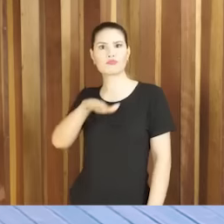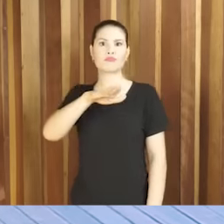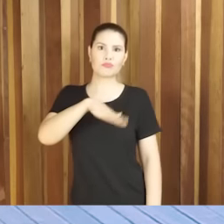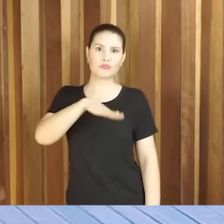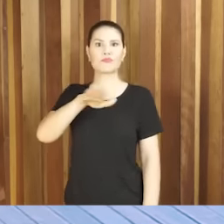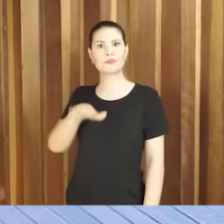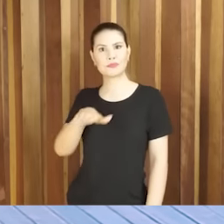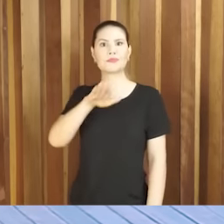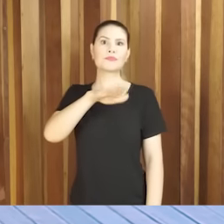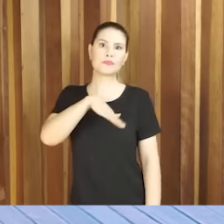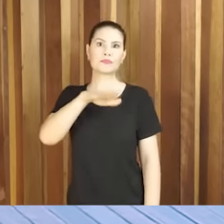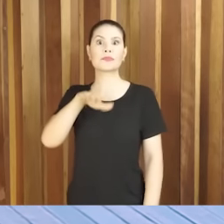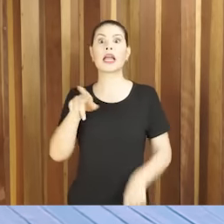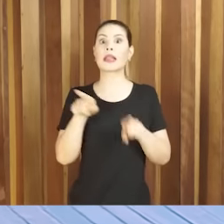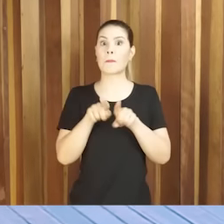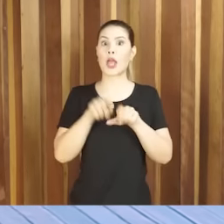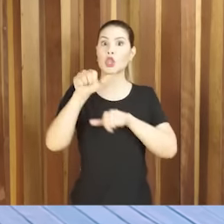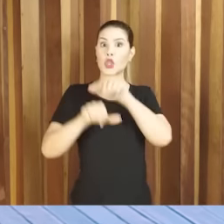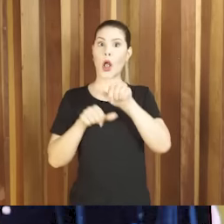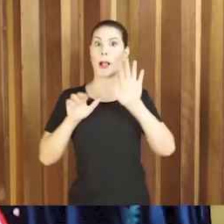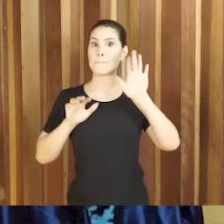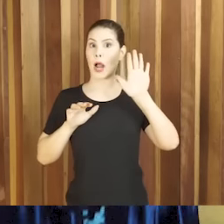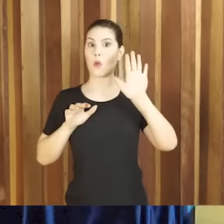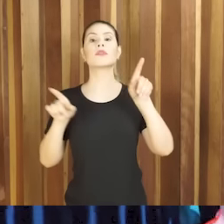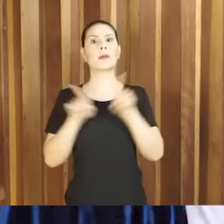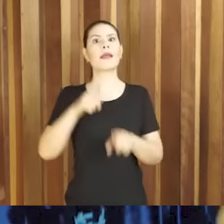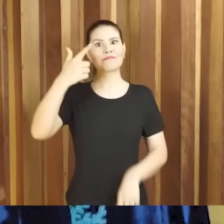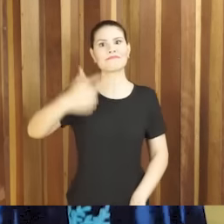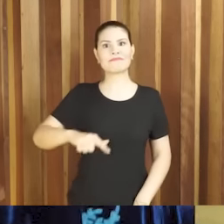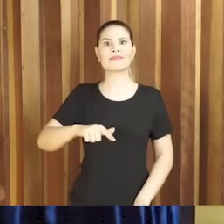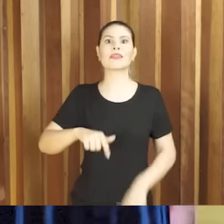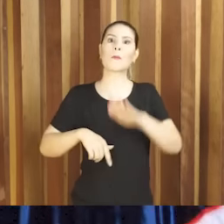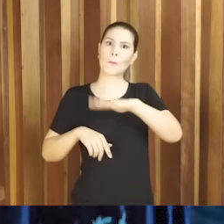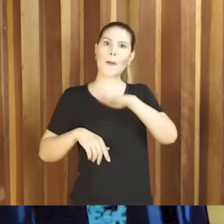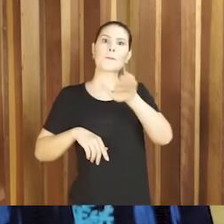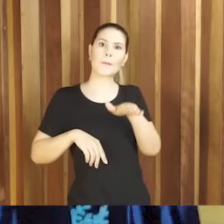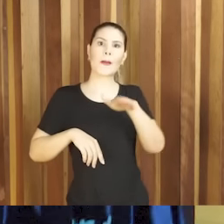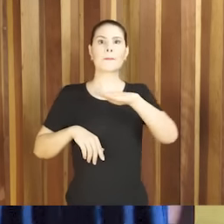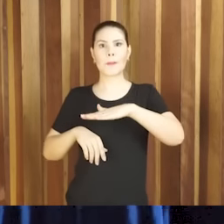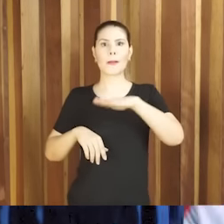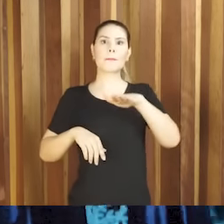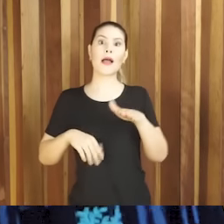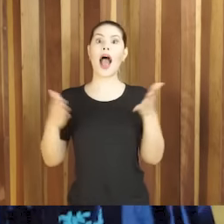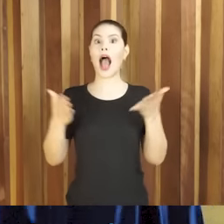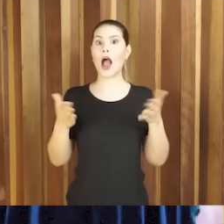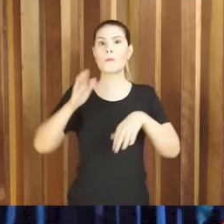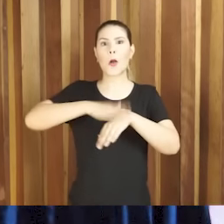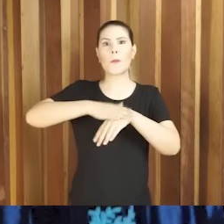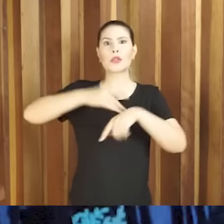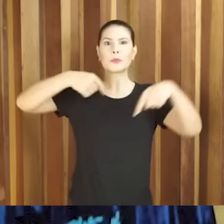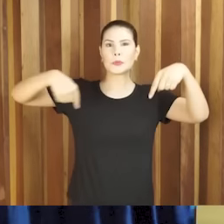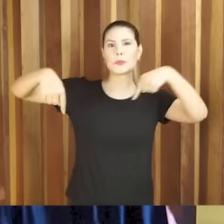subimos, baixamos, subimos, chamamos, subimos. Troca a mão, repete mais uma vez a coreografia. Chegou a hora